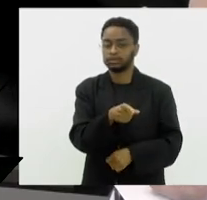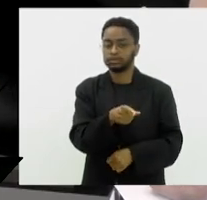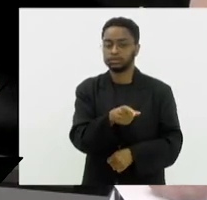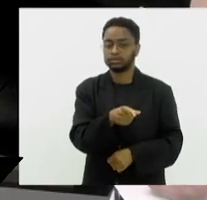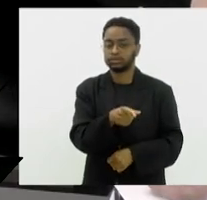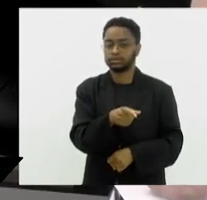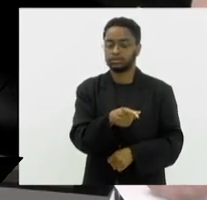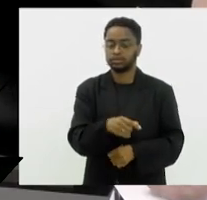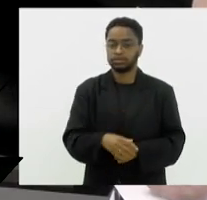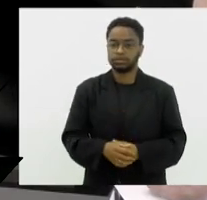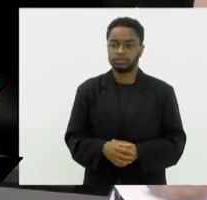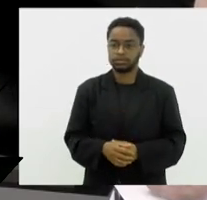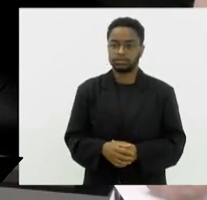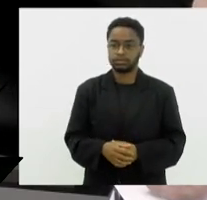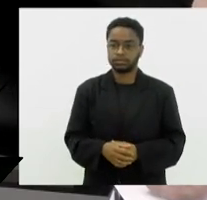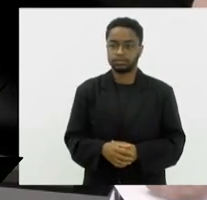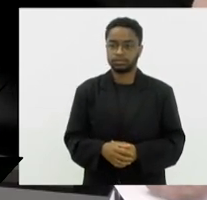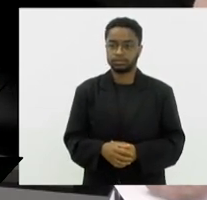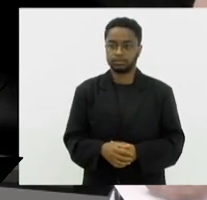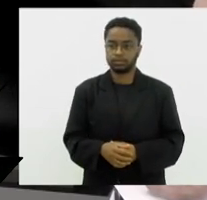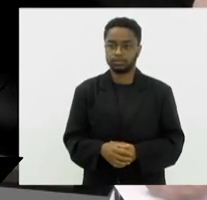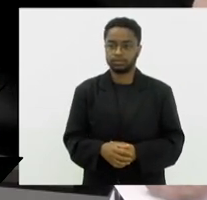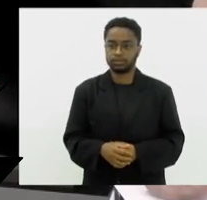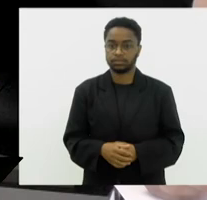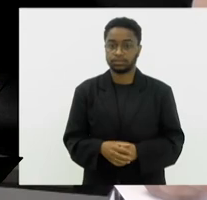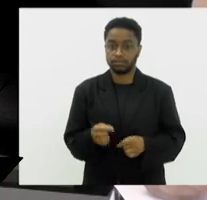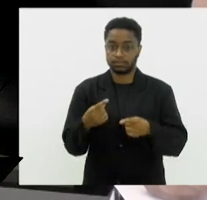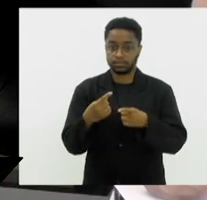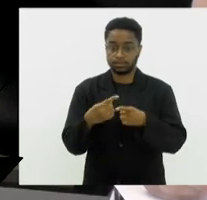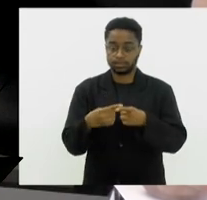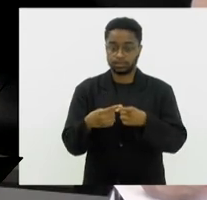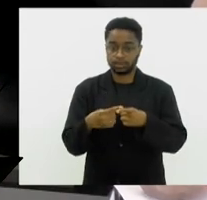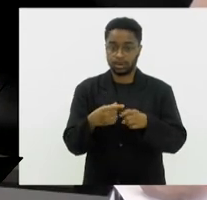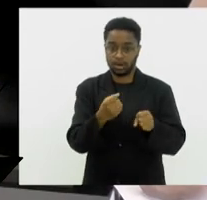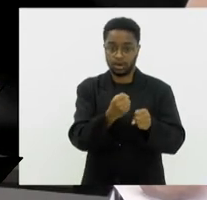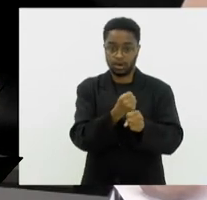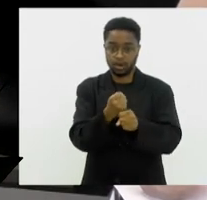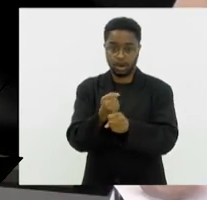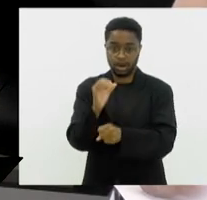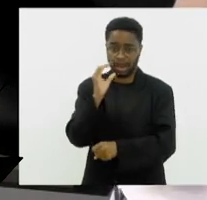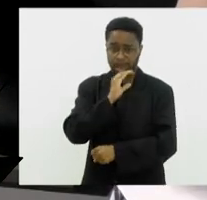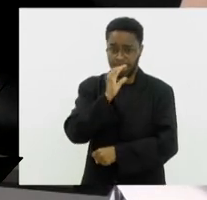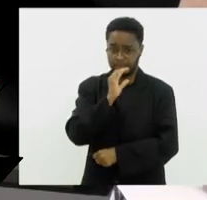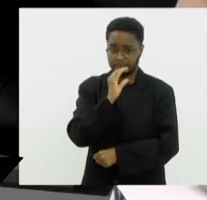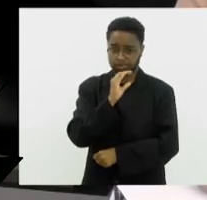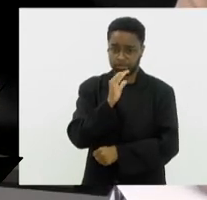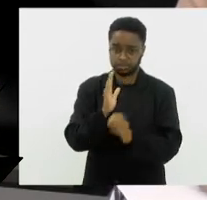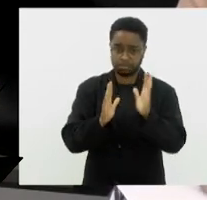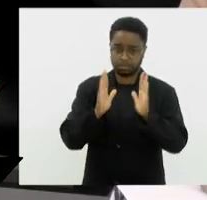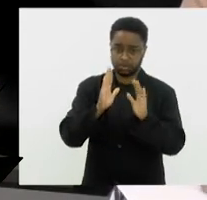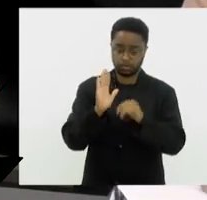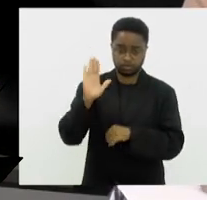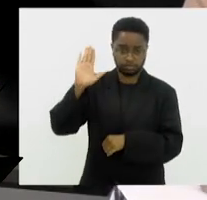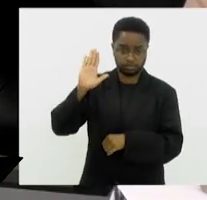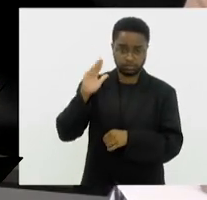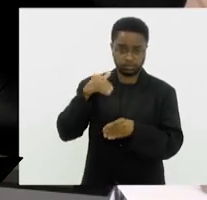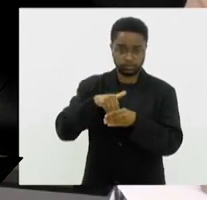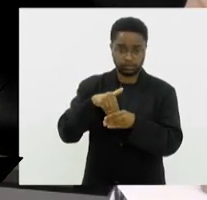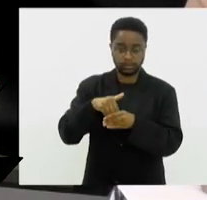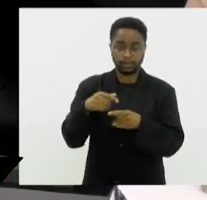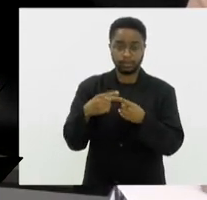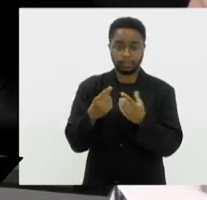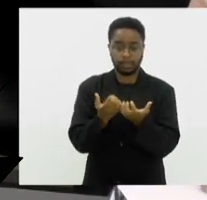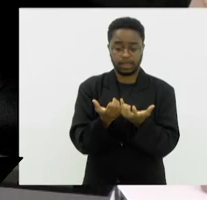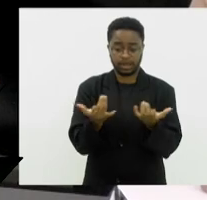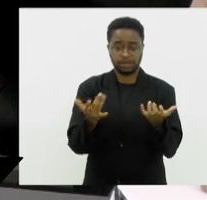A praça, quando o município viu, ela foi construída rapidamente na eleição, a grama sintética já